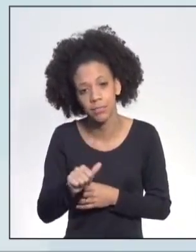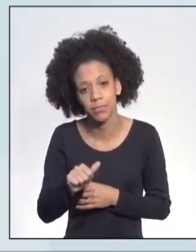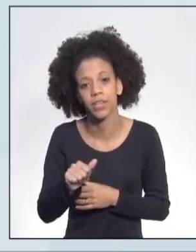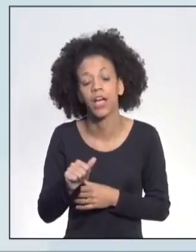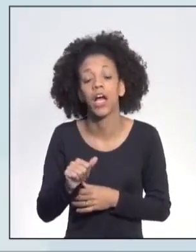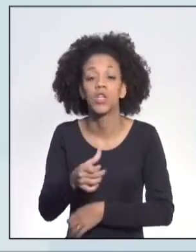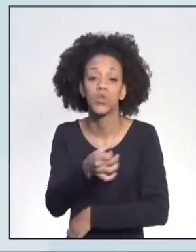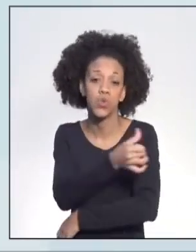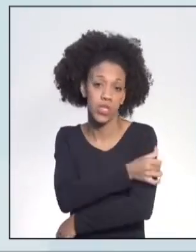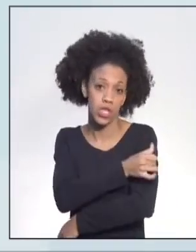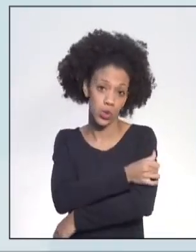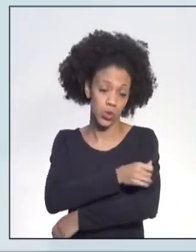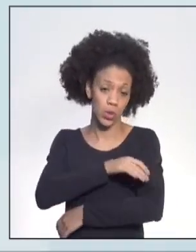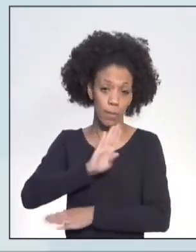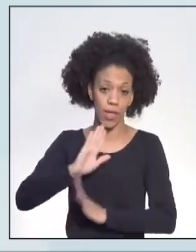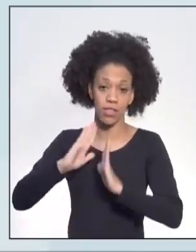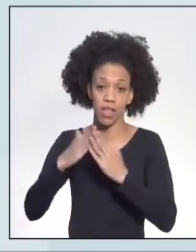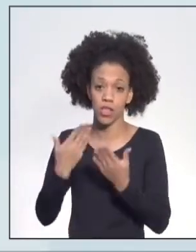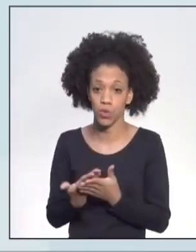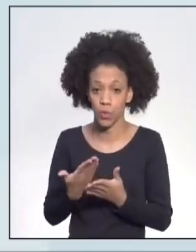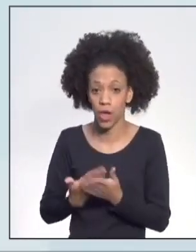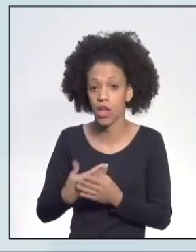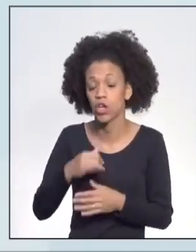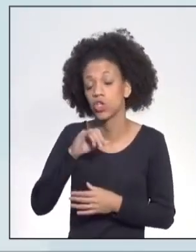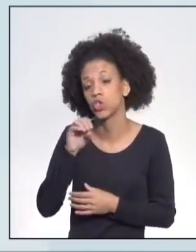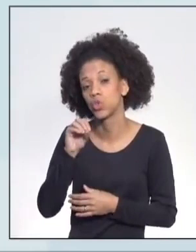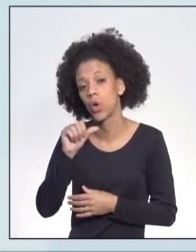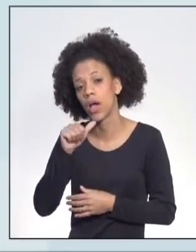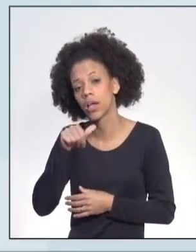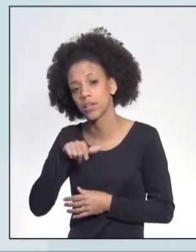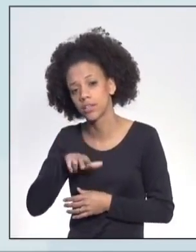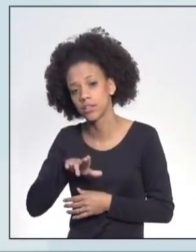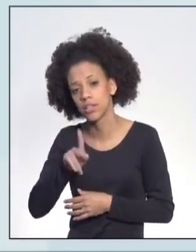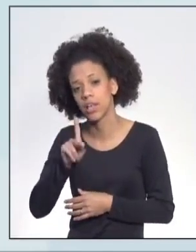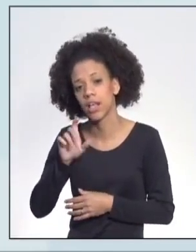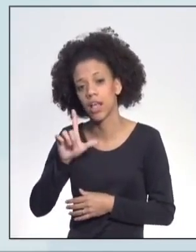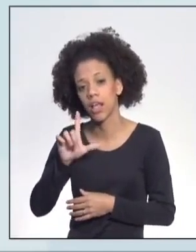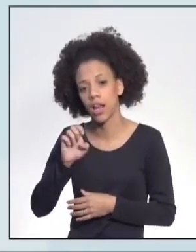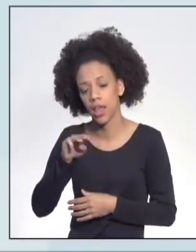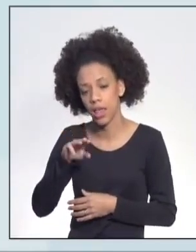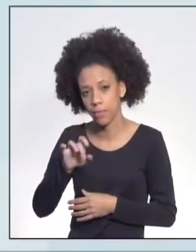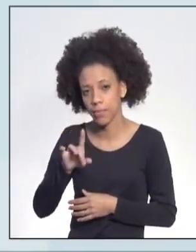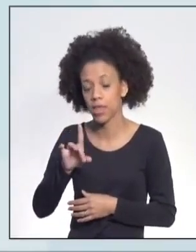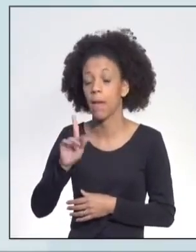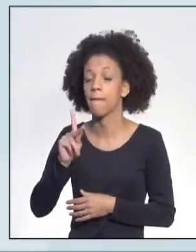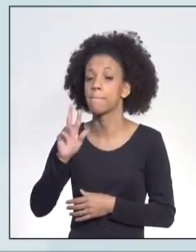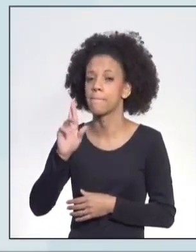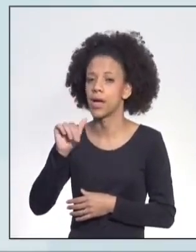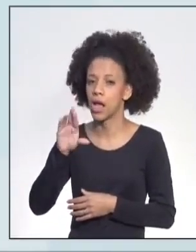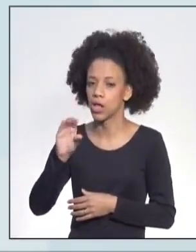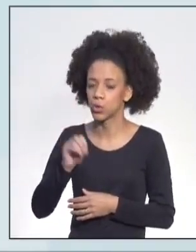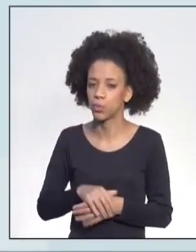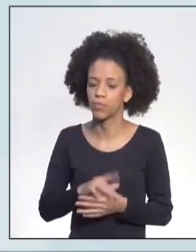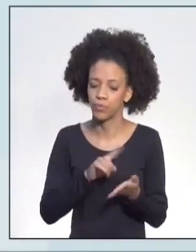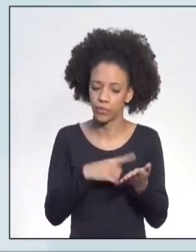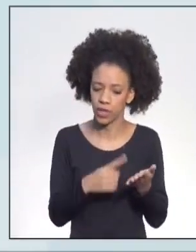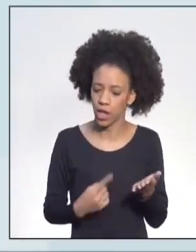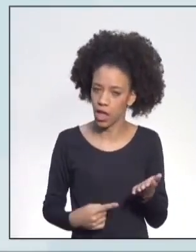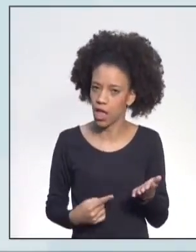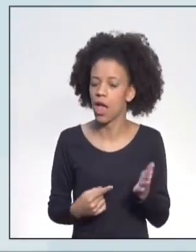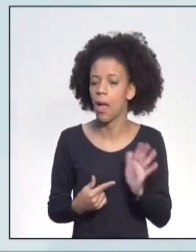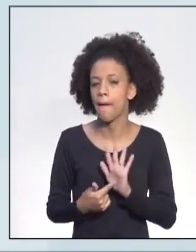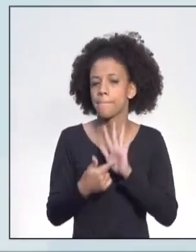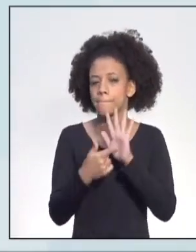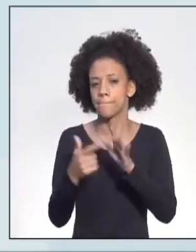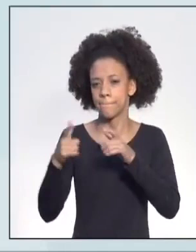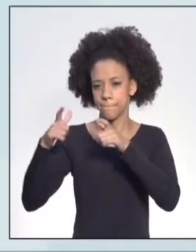6º ano B, da Escola Estadual Joaquim Leme do Prado. A Raíssa, ela mandou o caderno dela, onde ela